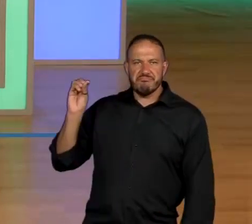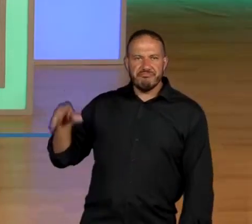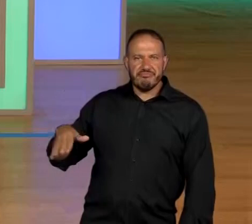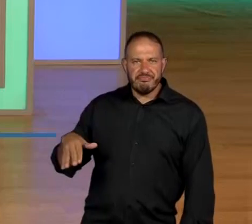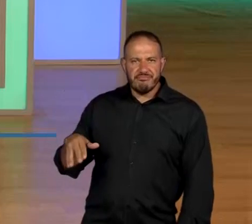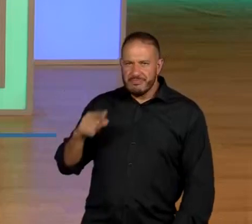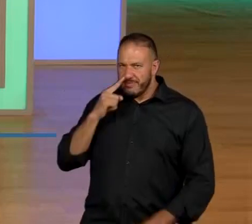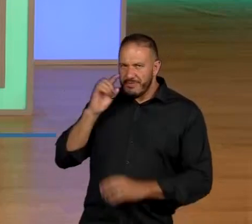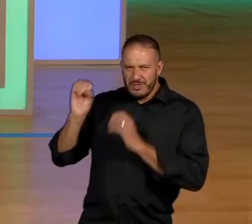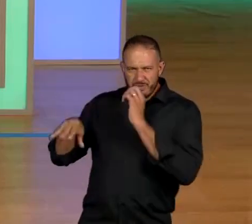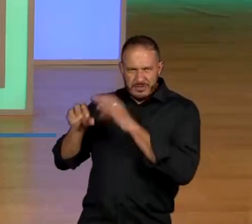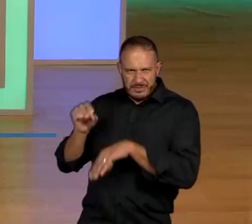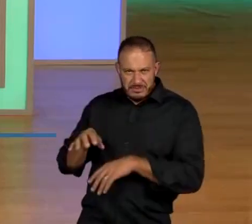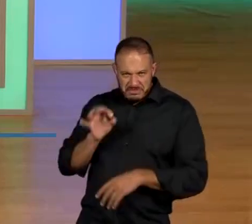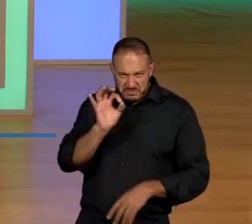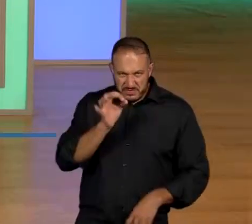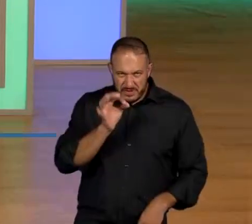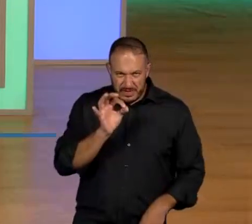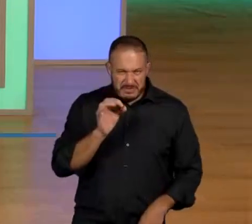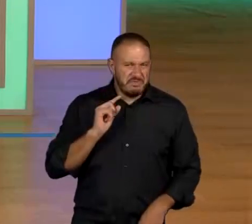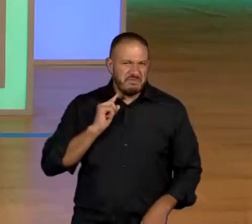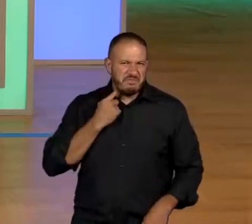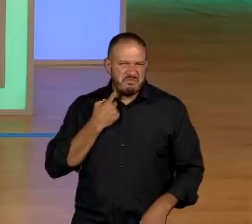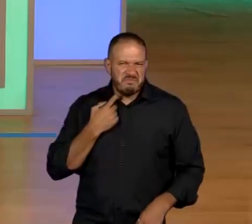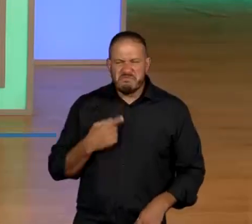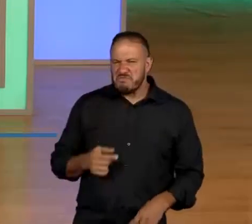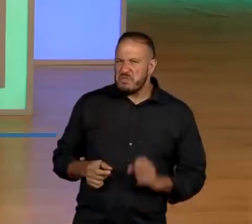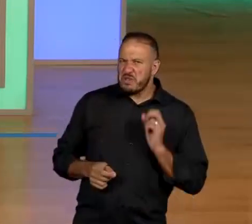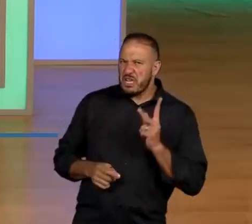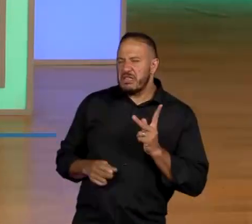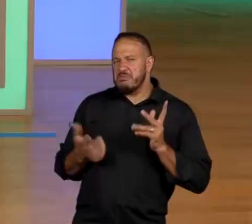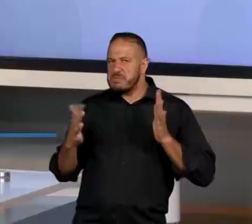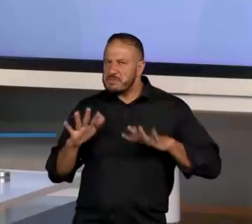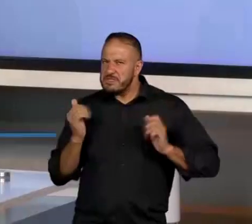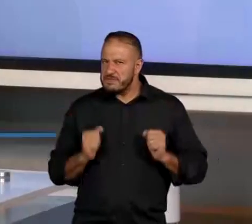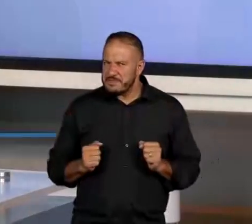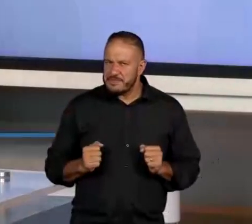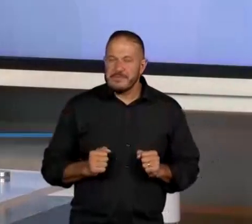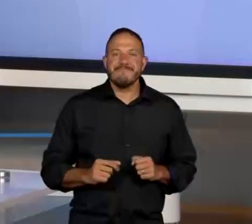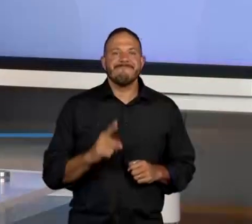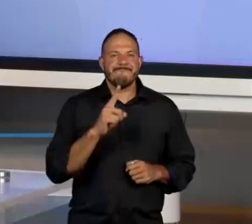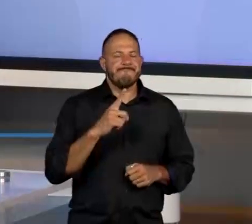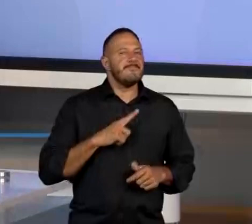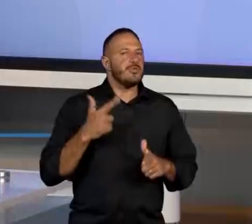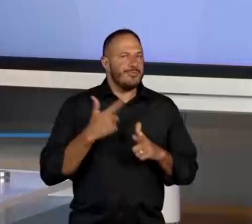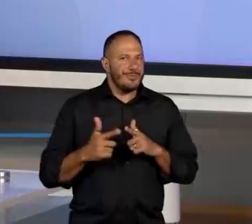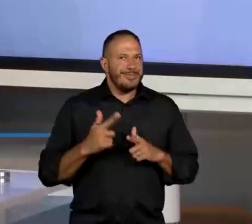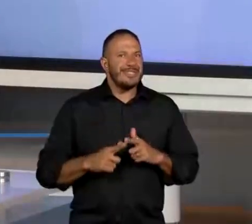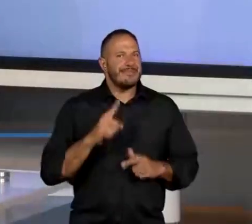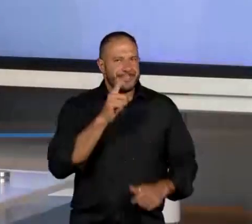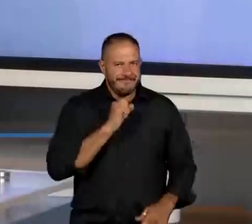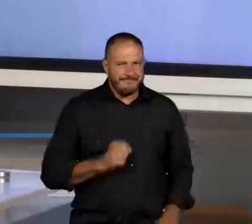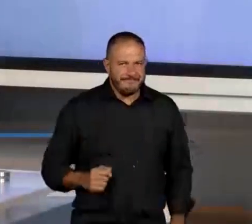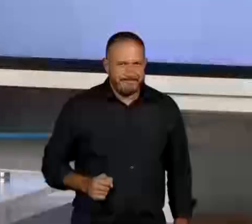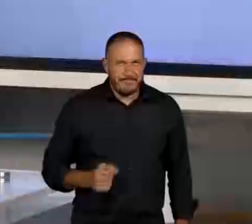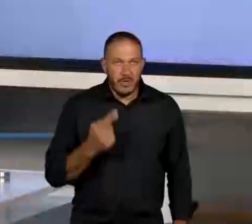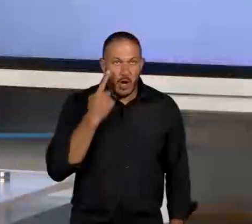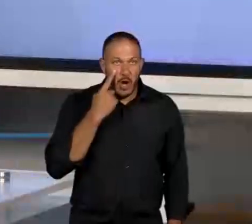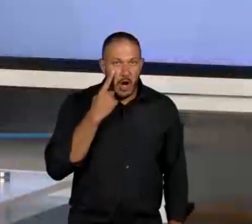lixeira. Ok? Mais ou menos. Nós temos um grave problema aí. Vem cá comigo,